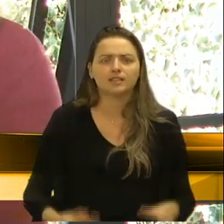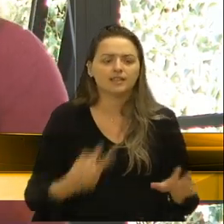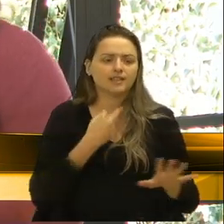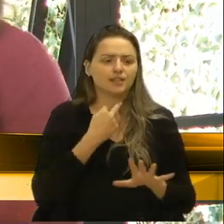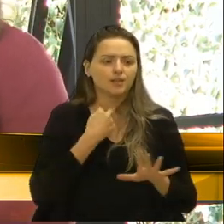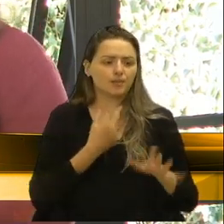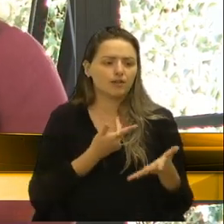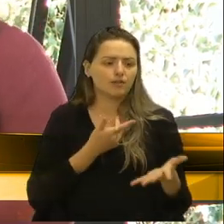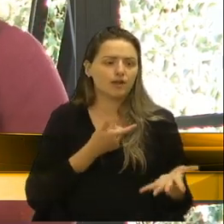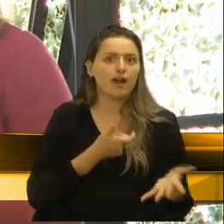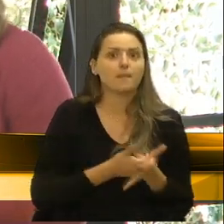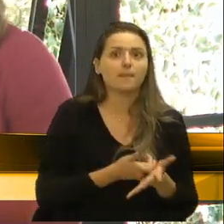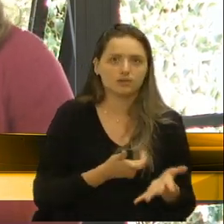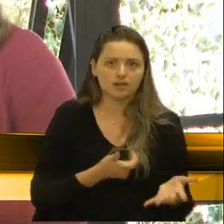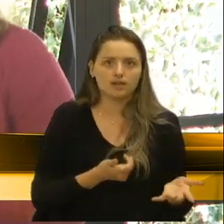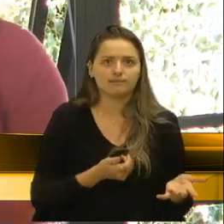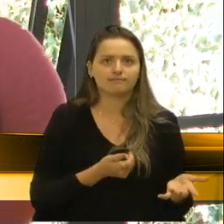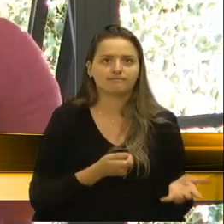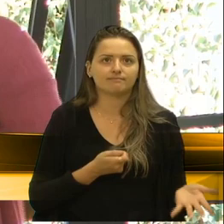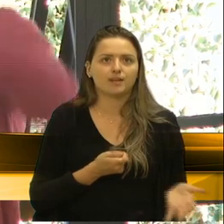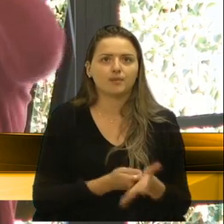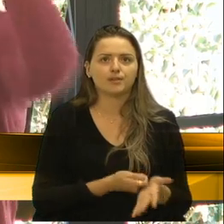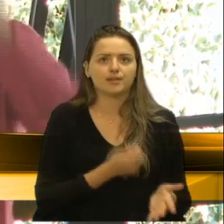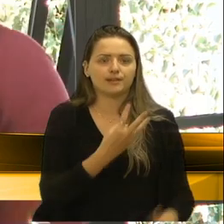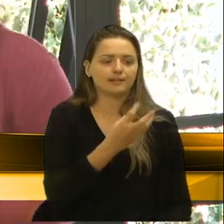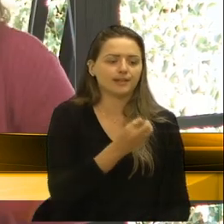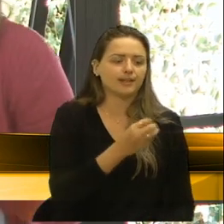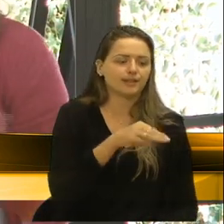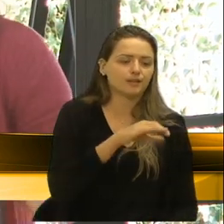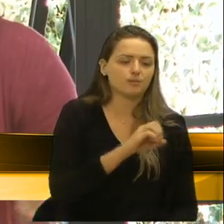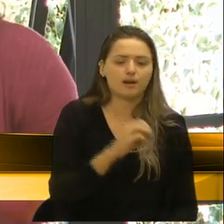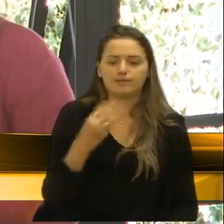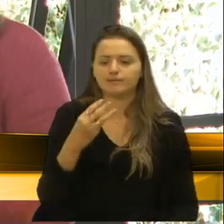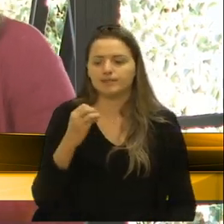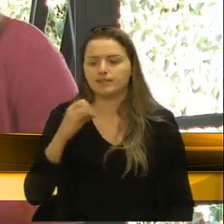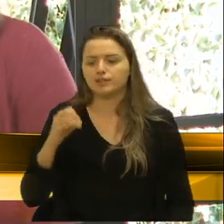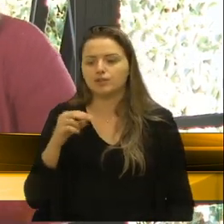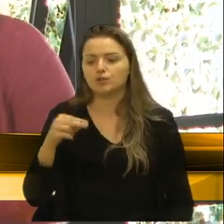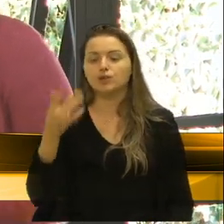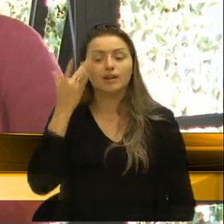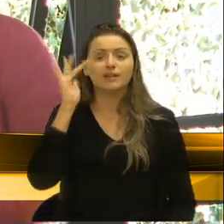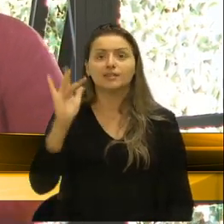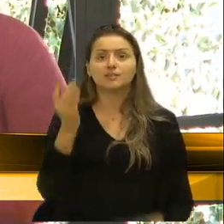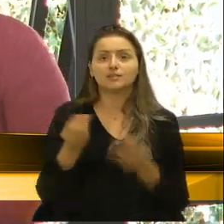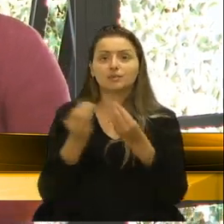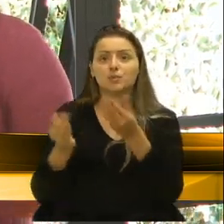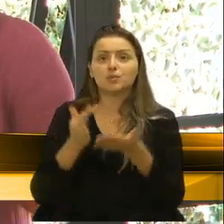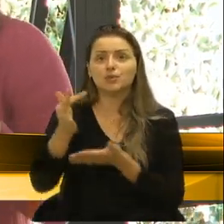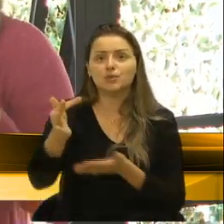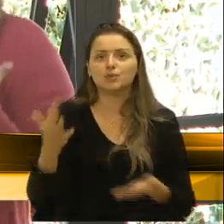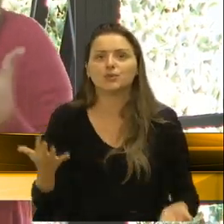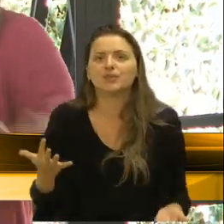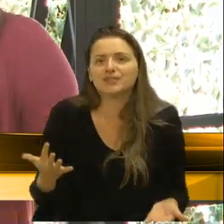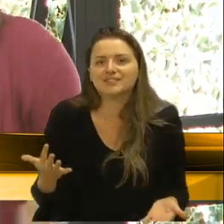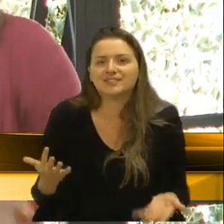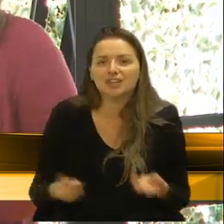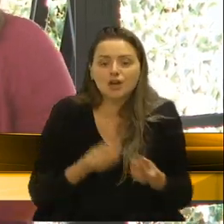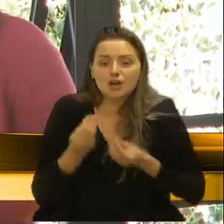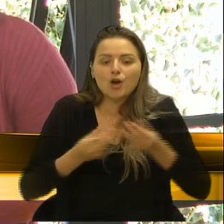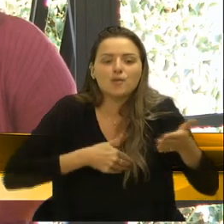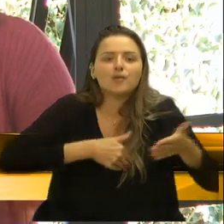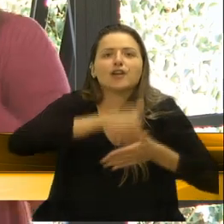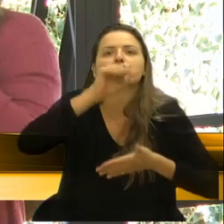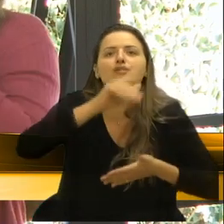dizer 30 de maio, 30 de junho, a gente não sabe o que vai ser amanhã. Então, como é que a gente vai chutar hoje e